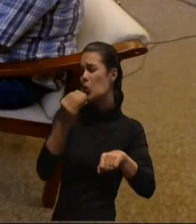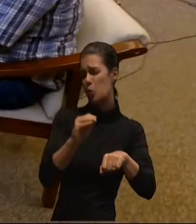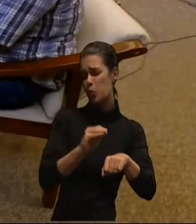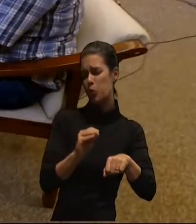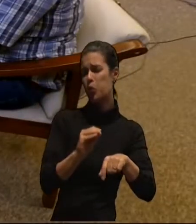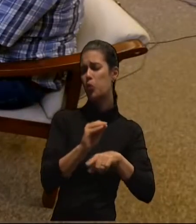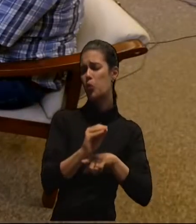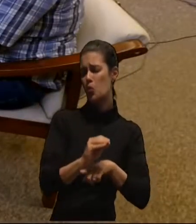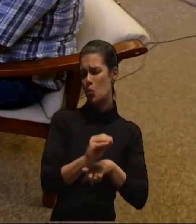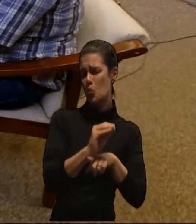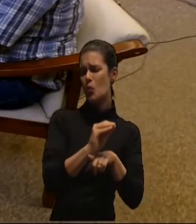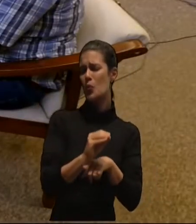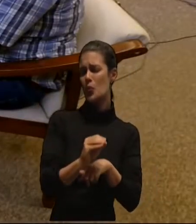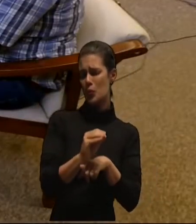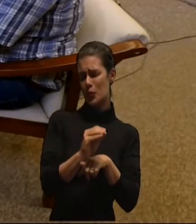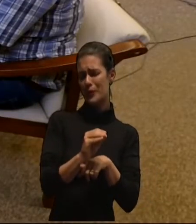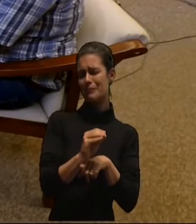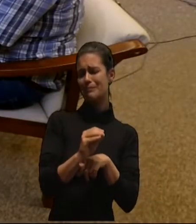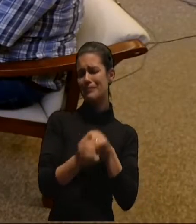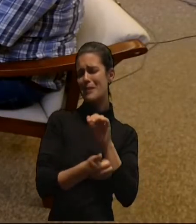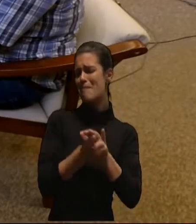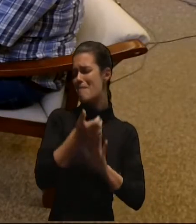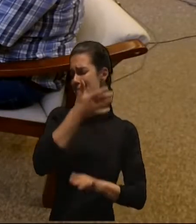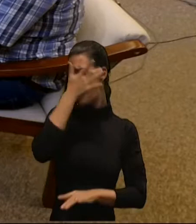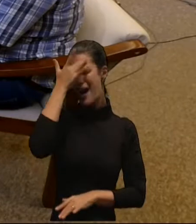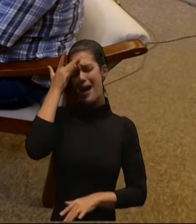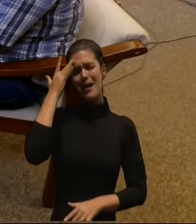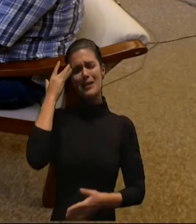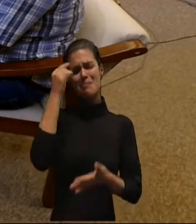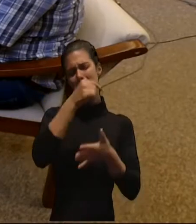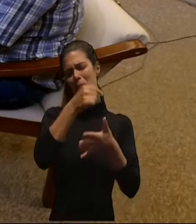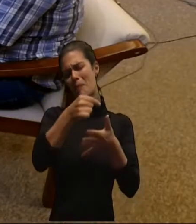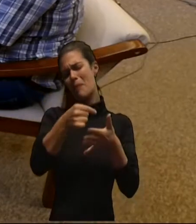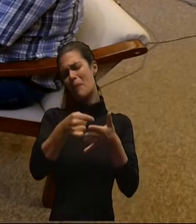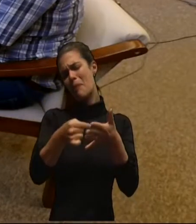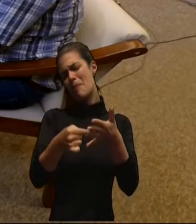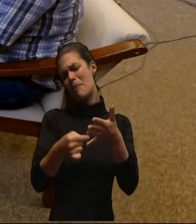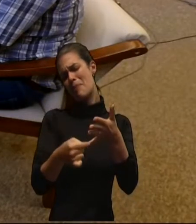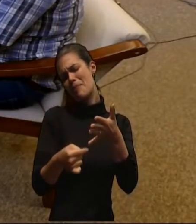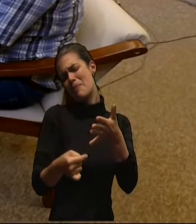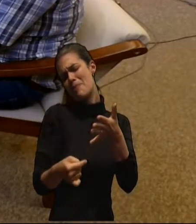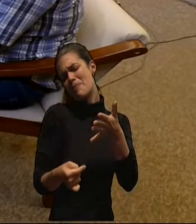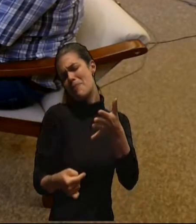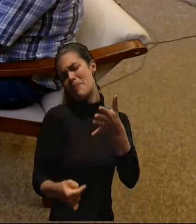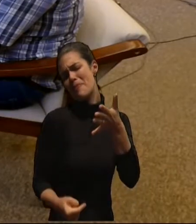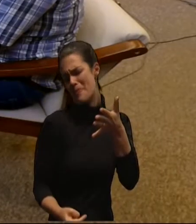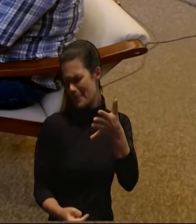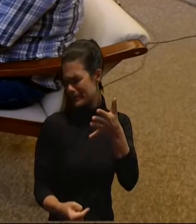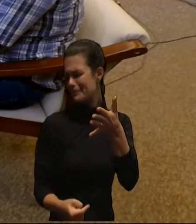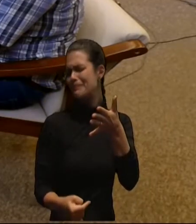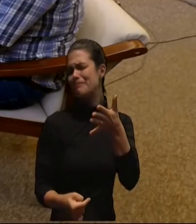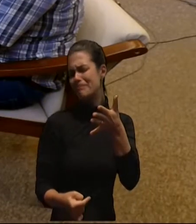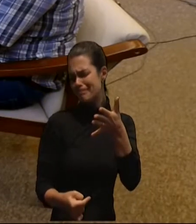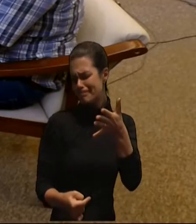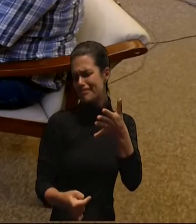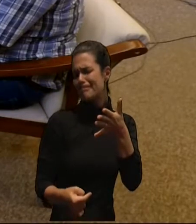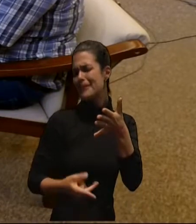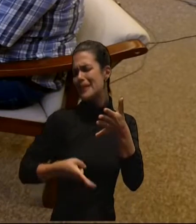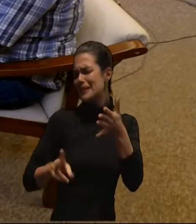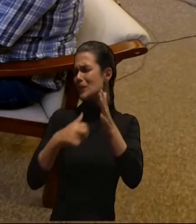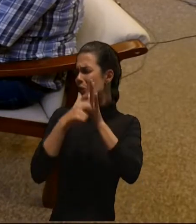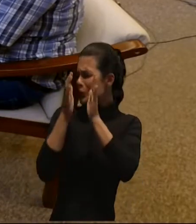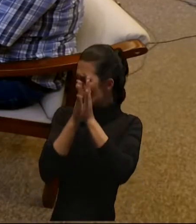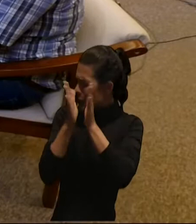amados, queridos, Senhor, tantos, tantos eles. O Senhor sabe esta lista imensa pela qual nós temos